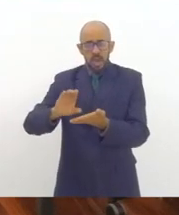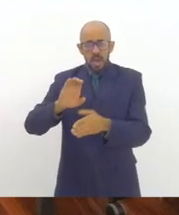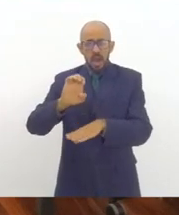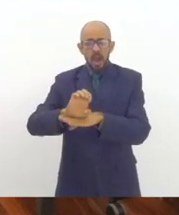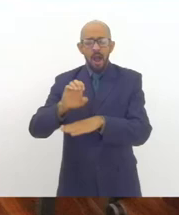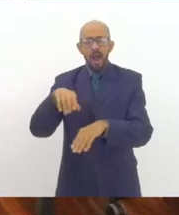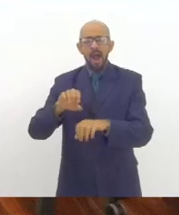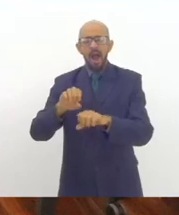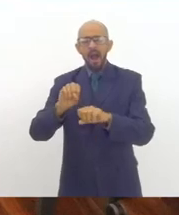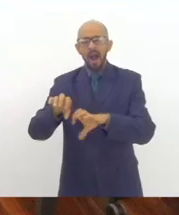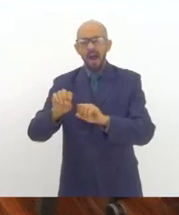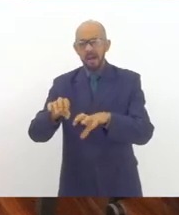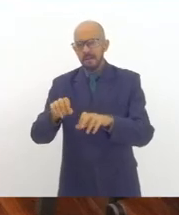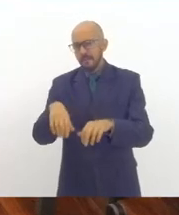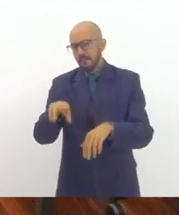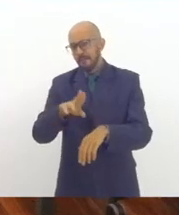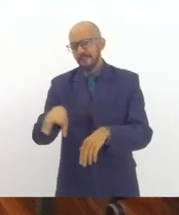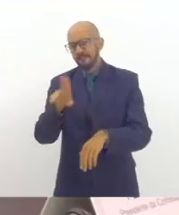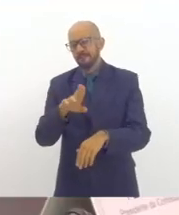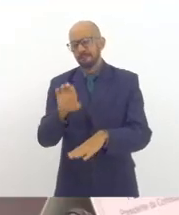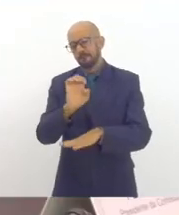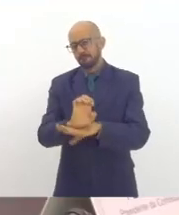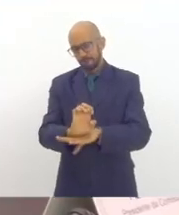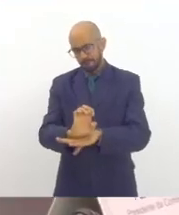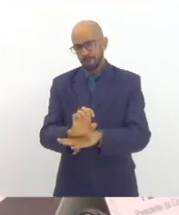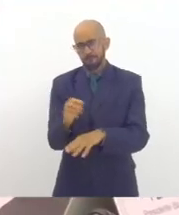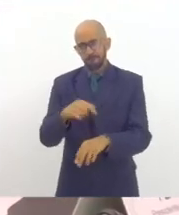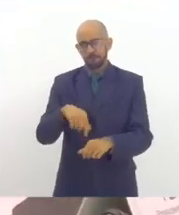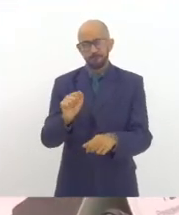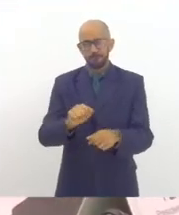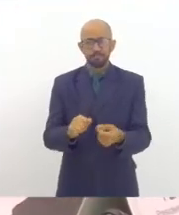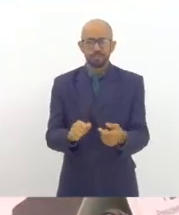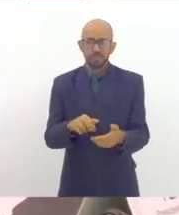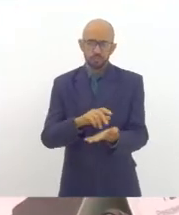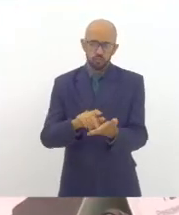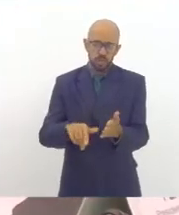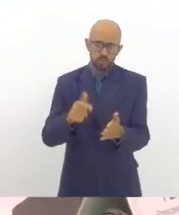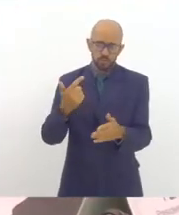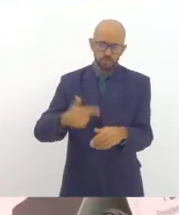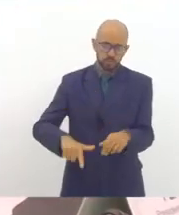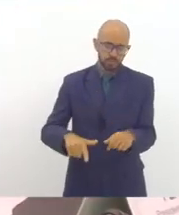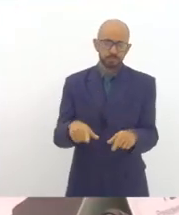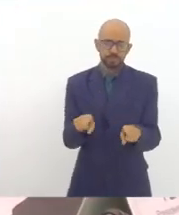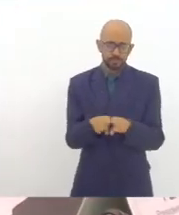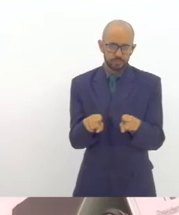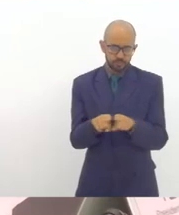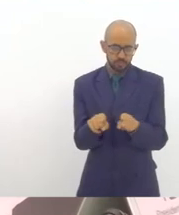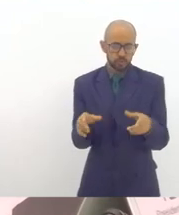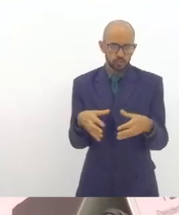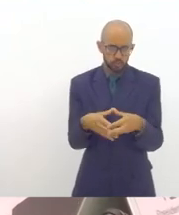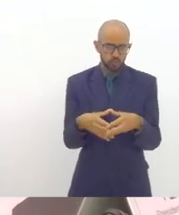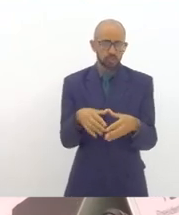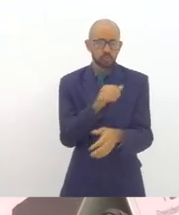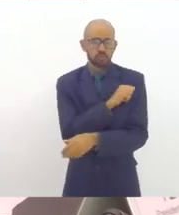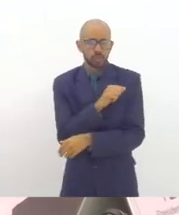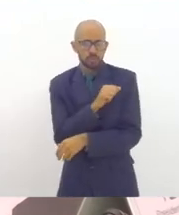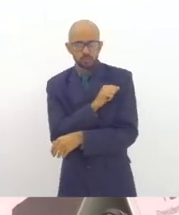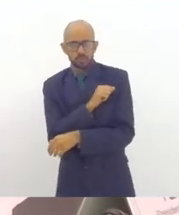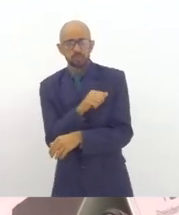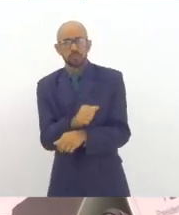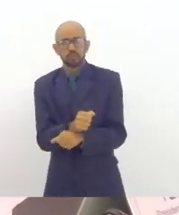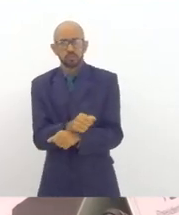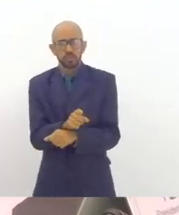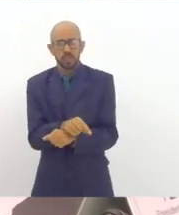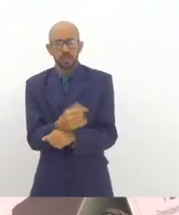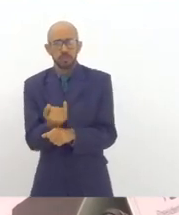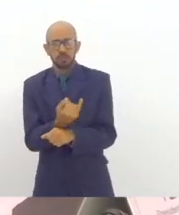Estado do Rio de Janeiro, entidades estudantis, nesse importante debate que é parte